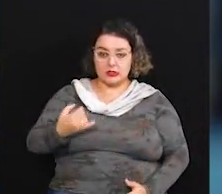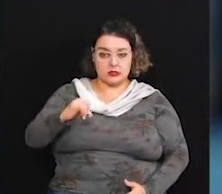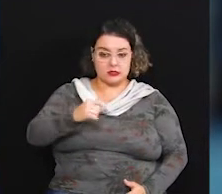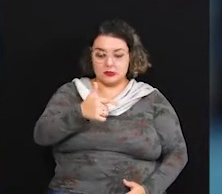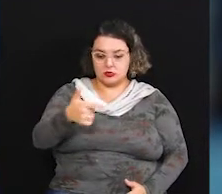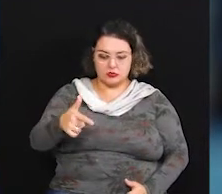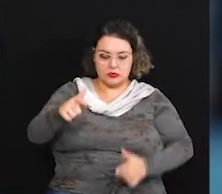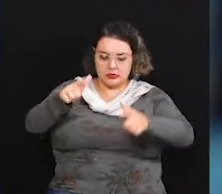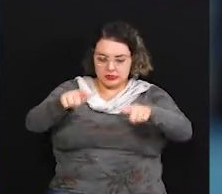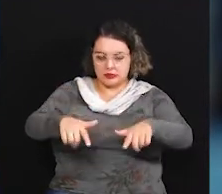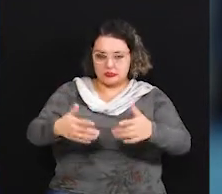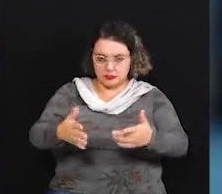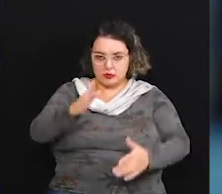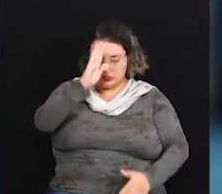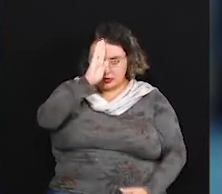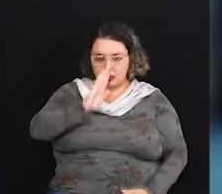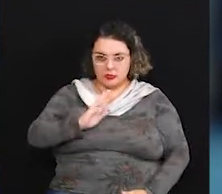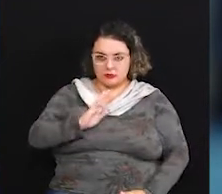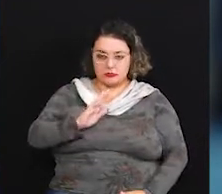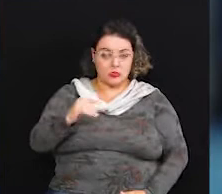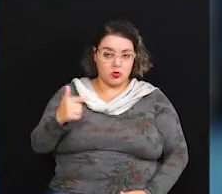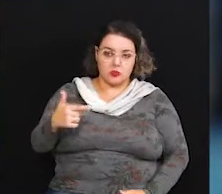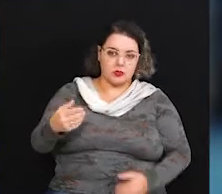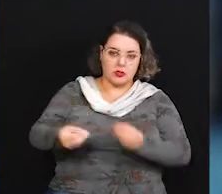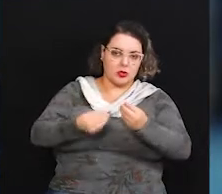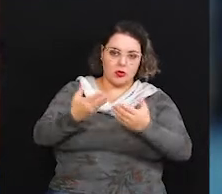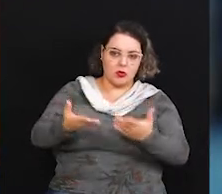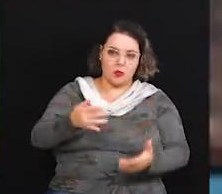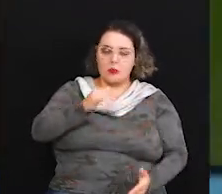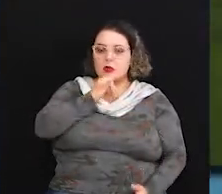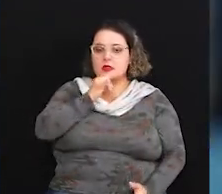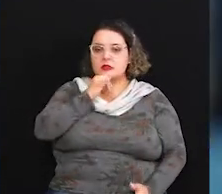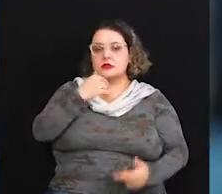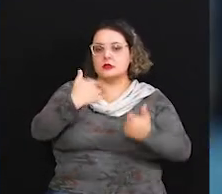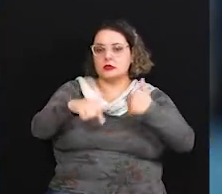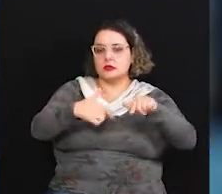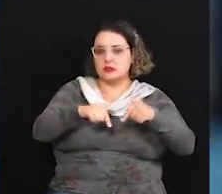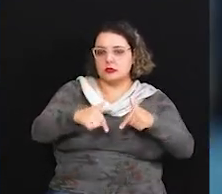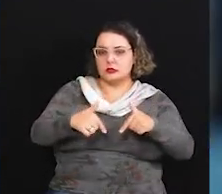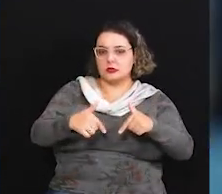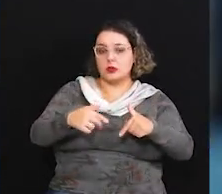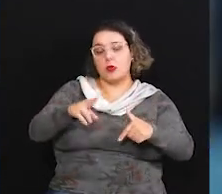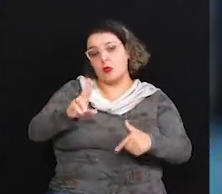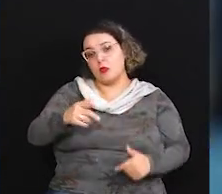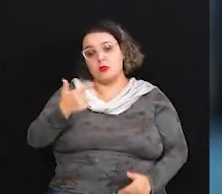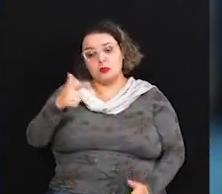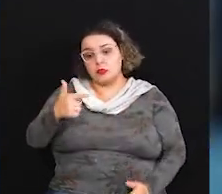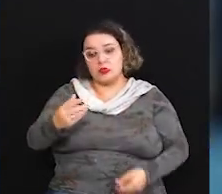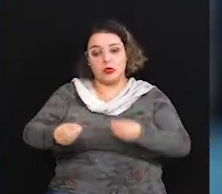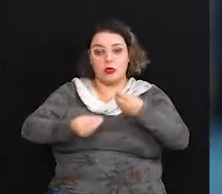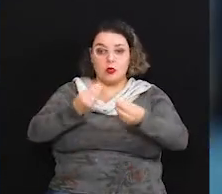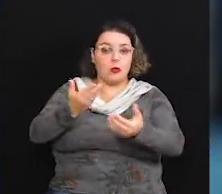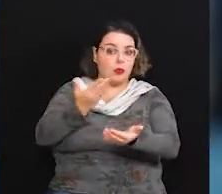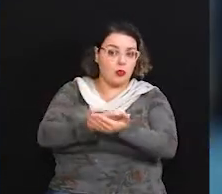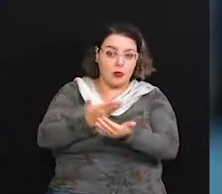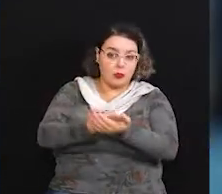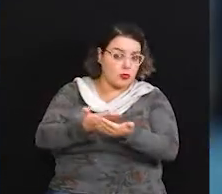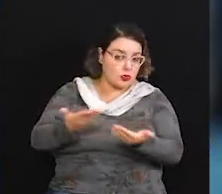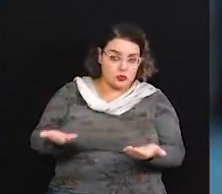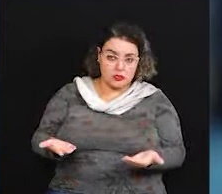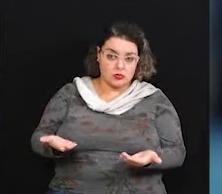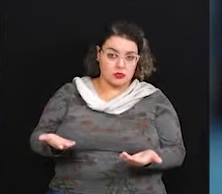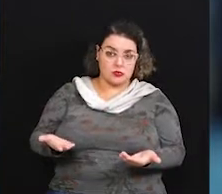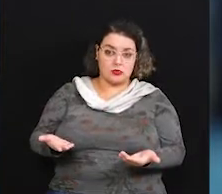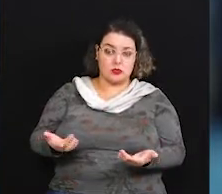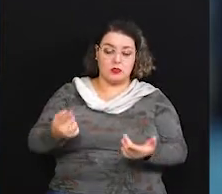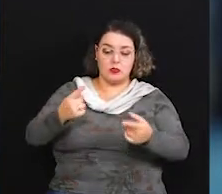não fosse esse local gratuito, eu não teria condição, por exemplo, de trabalhar, ou eu não teria condição de